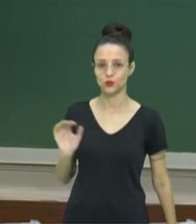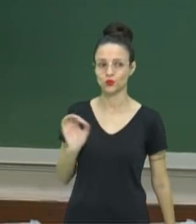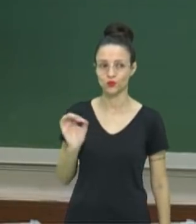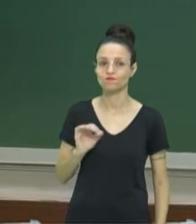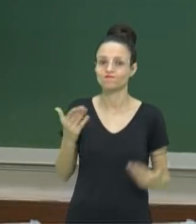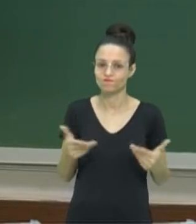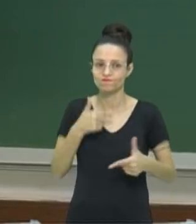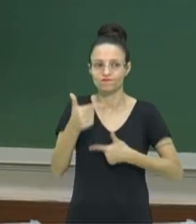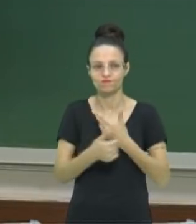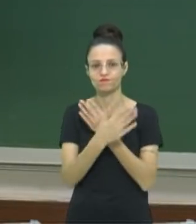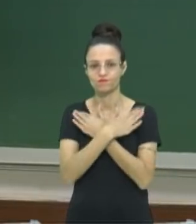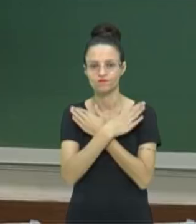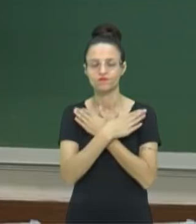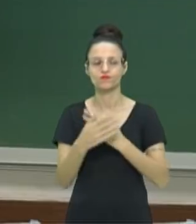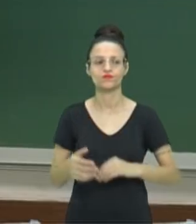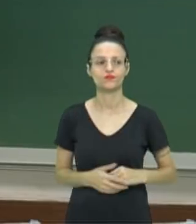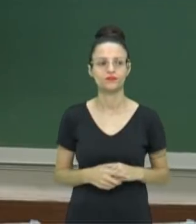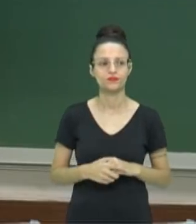trabalho, ok?